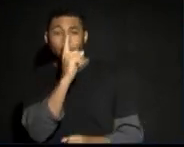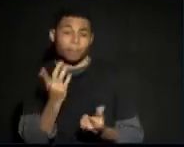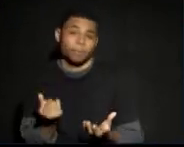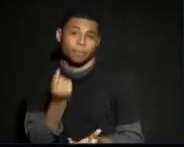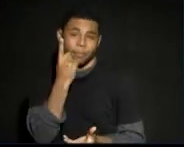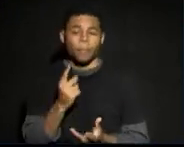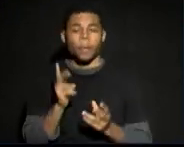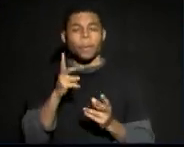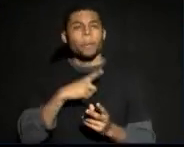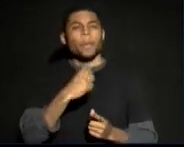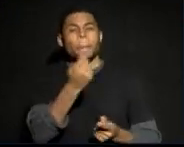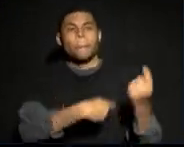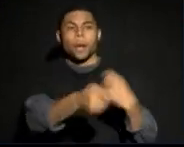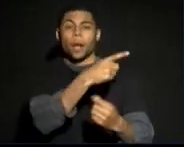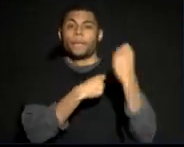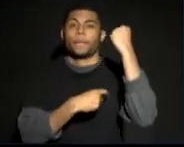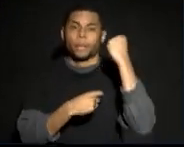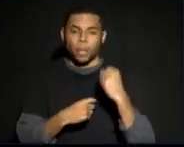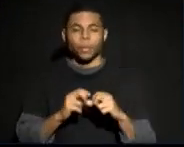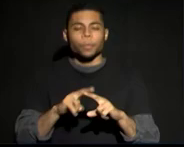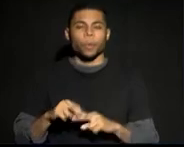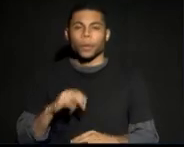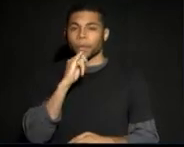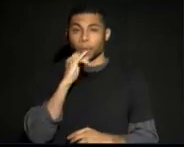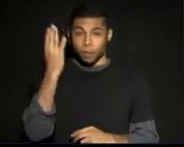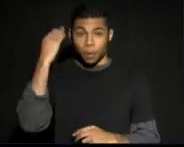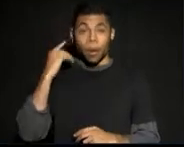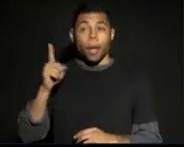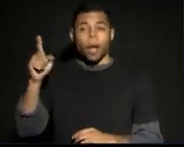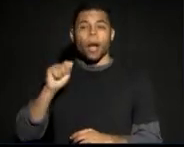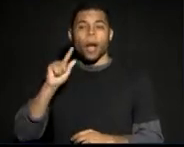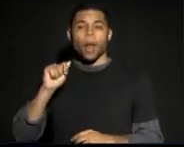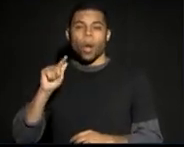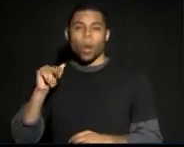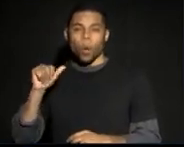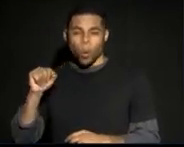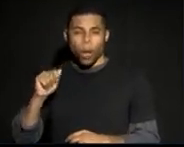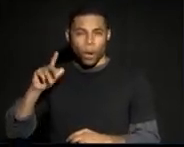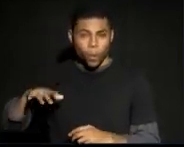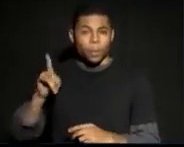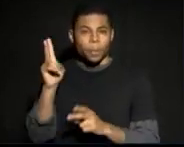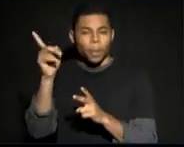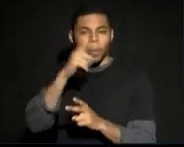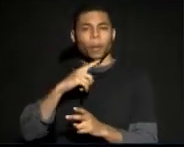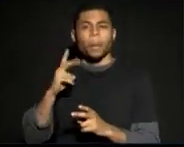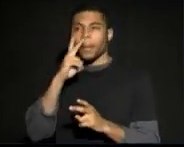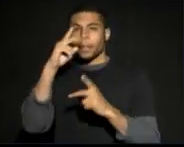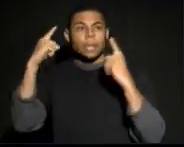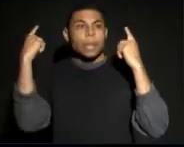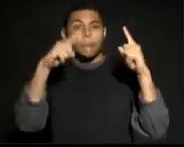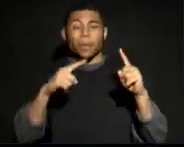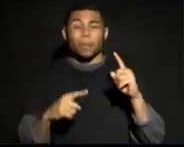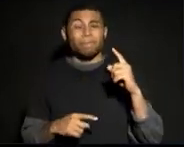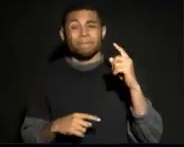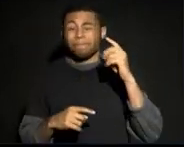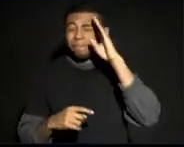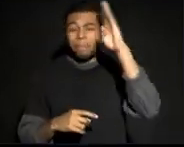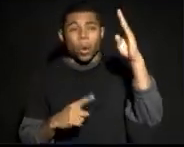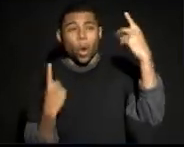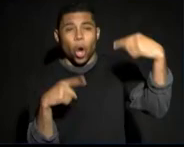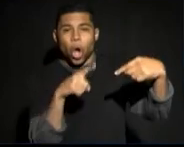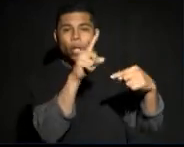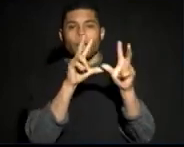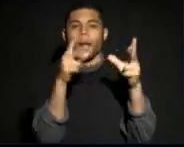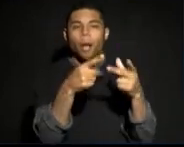estado que fez o mercado é tão eficiente é foi Alagoas Aonde vocês sabem que o governador é inimigo político do presidente